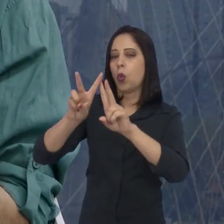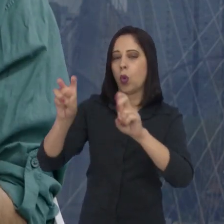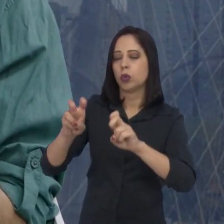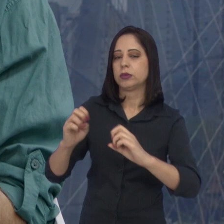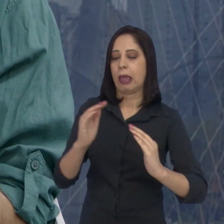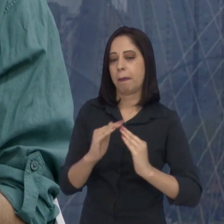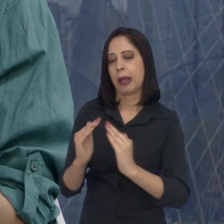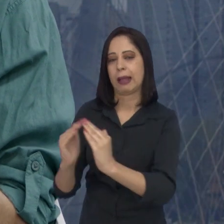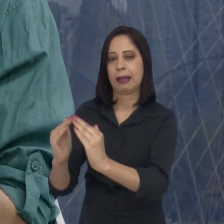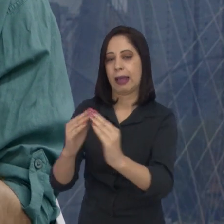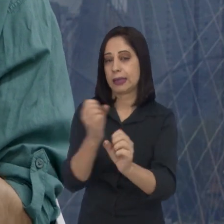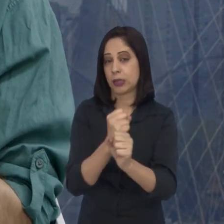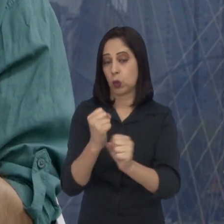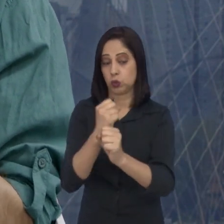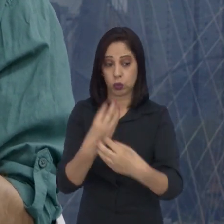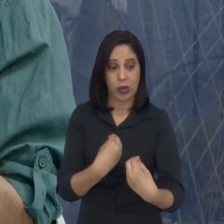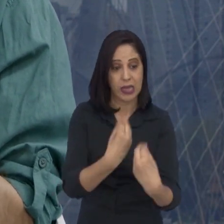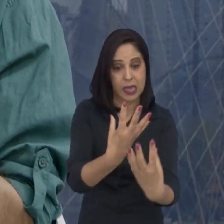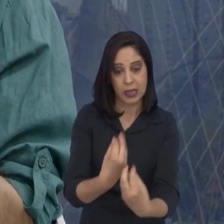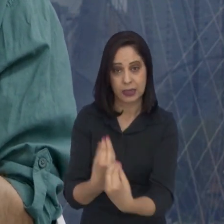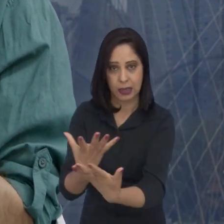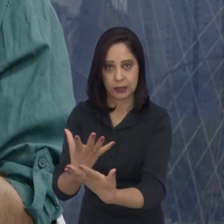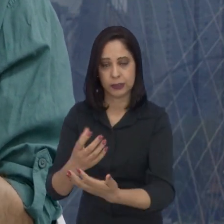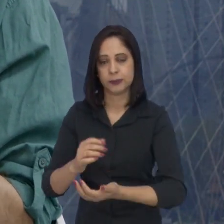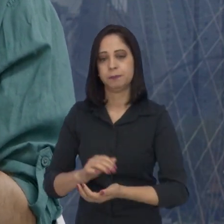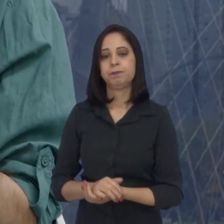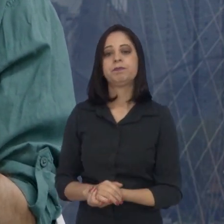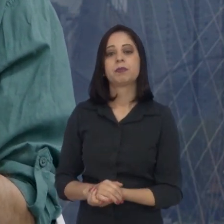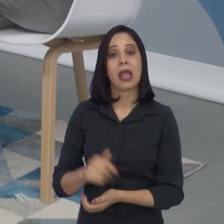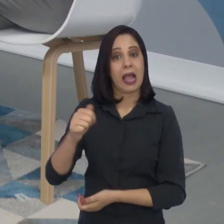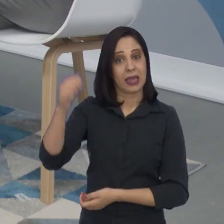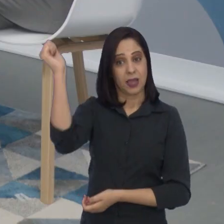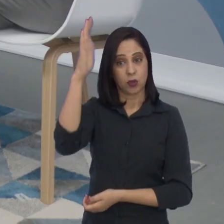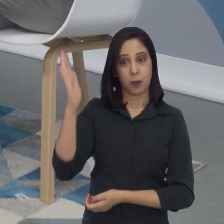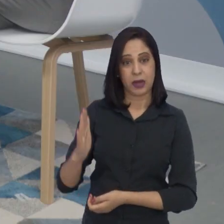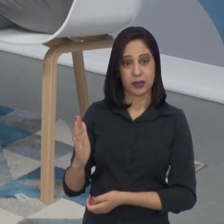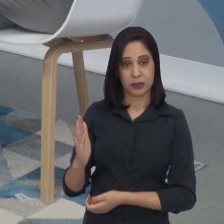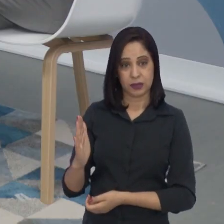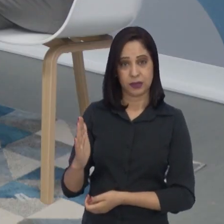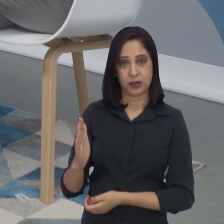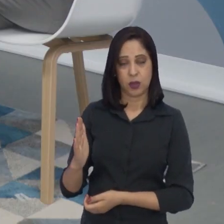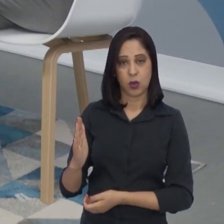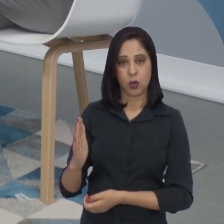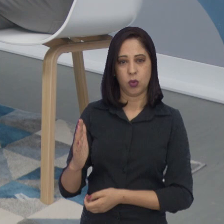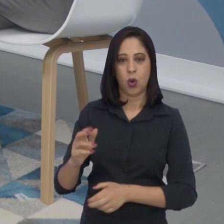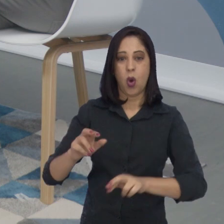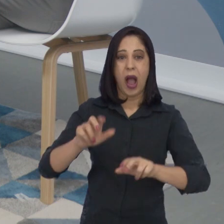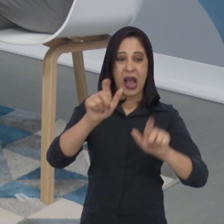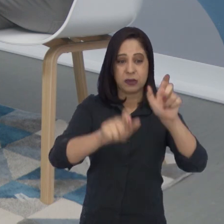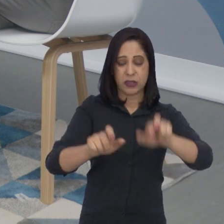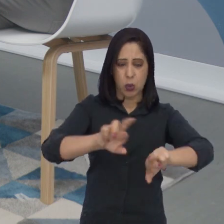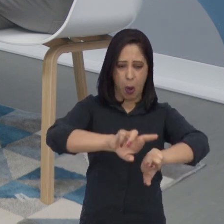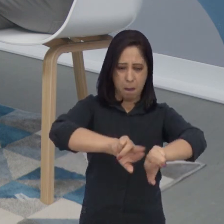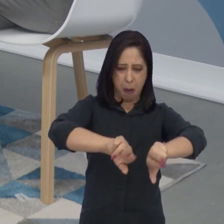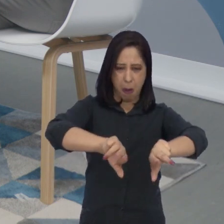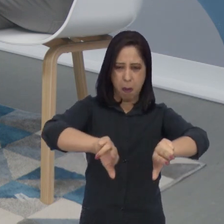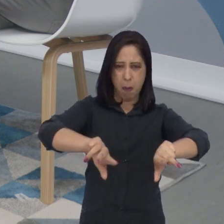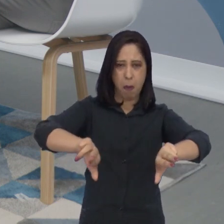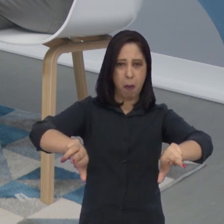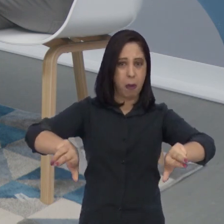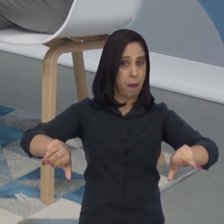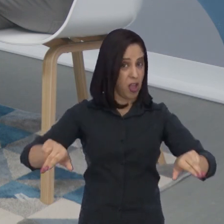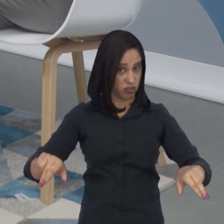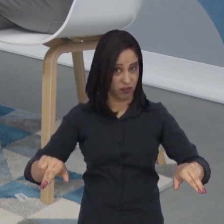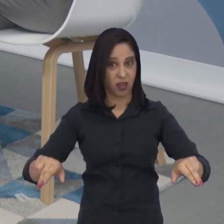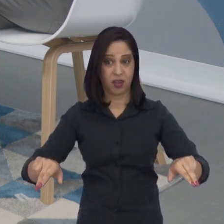seja quais forem, que eu acho que assim, o Brasil é um país muito diverso. Então a gente